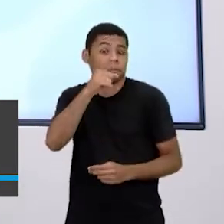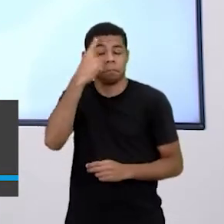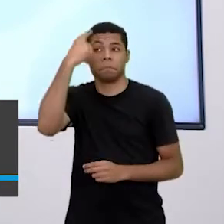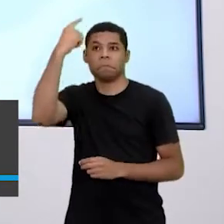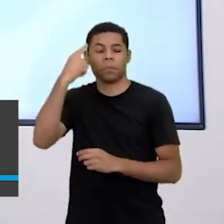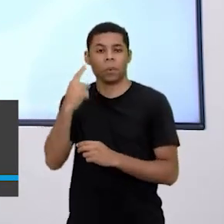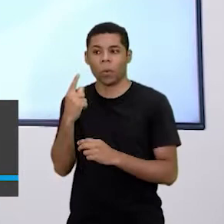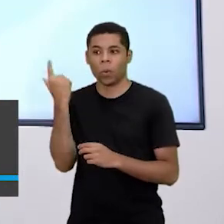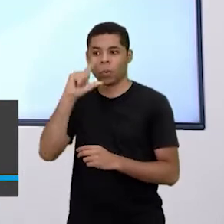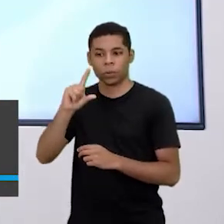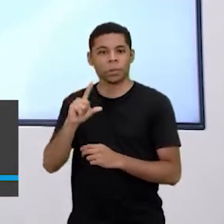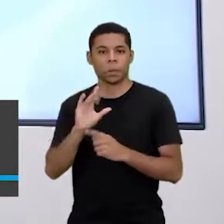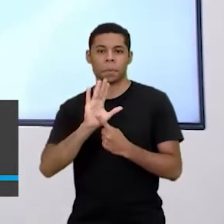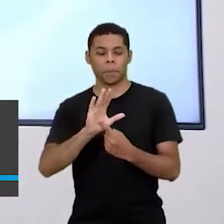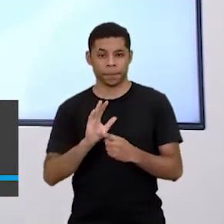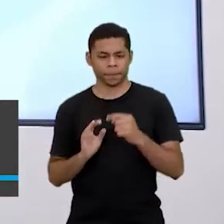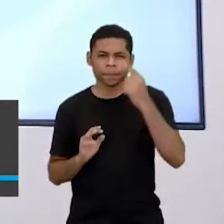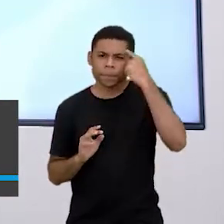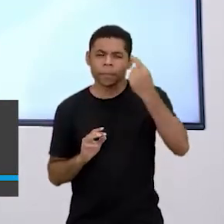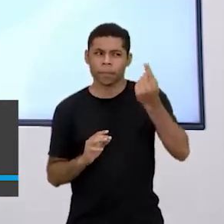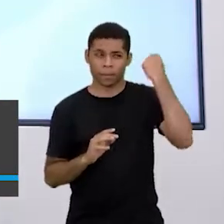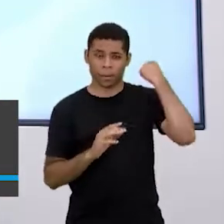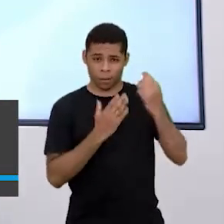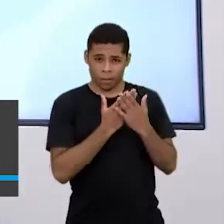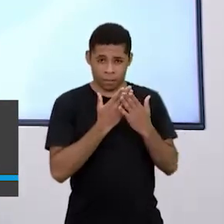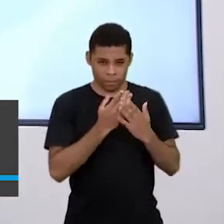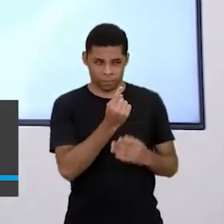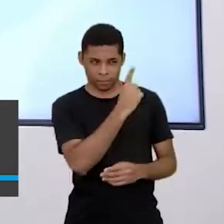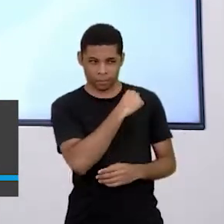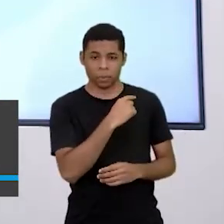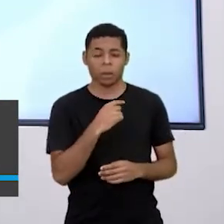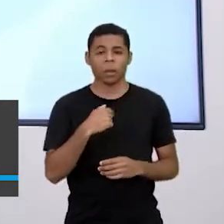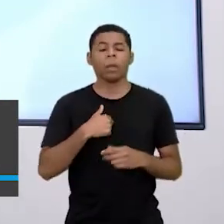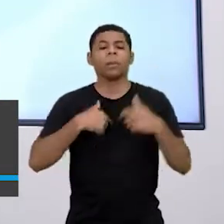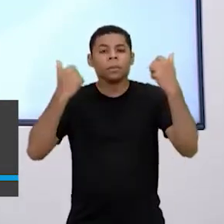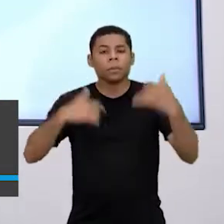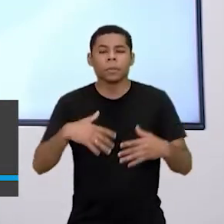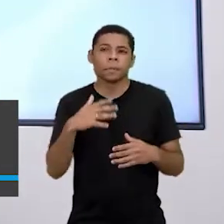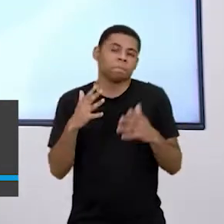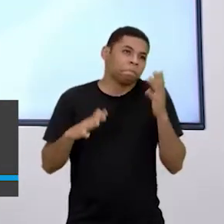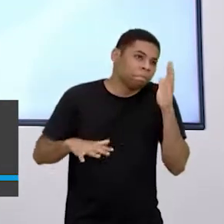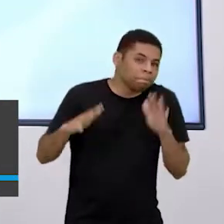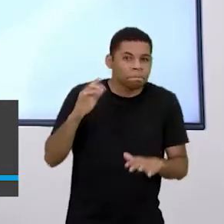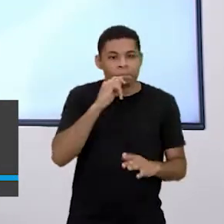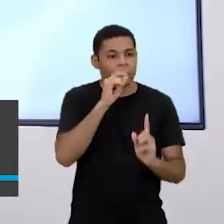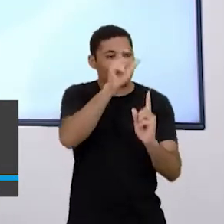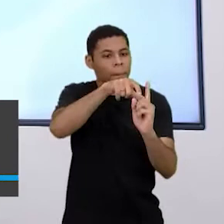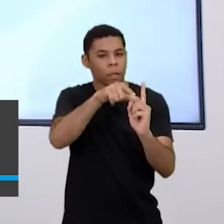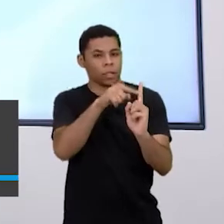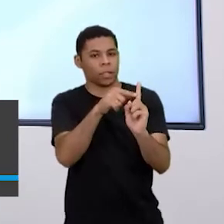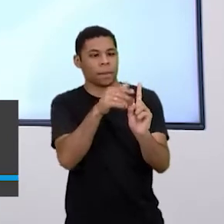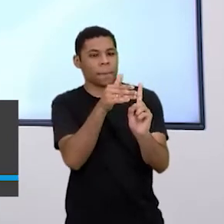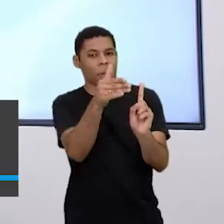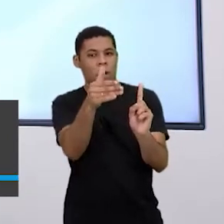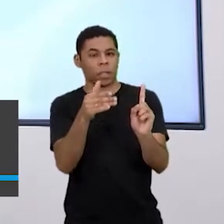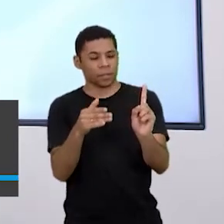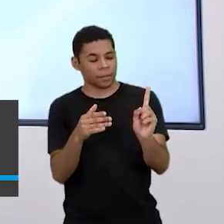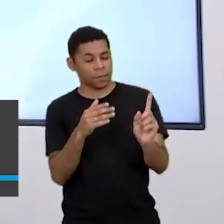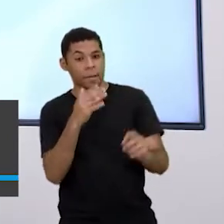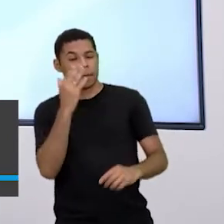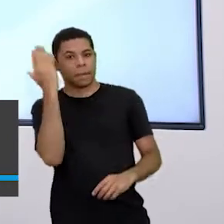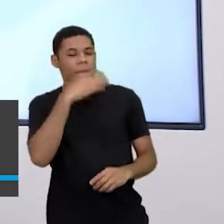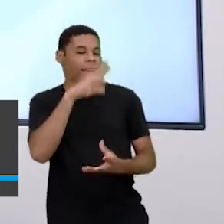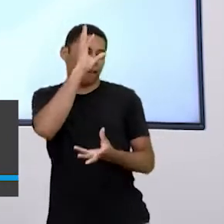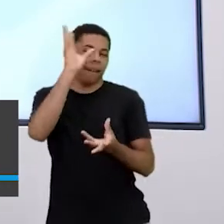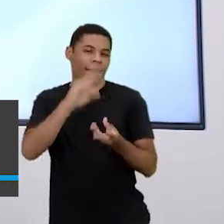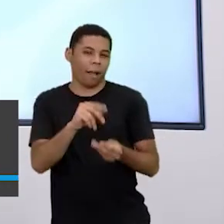aqui. Então olha só, eu falei já na aula passada sobre o quão é importante aí, às vezes a aparência física da personagem revela um pouco, a